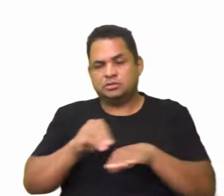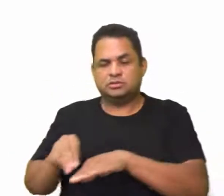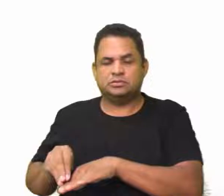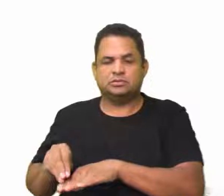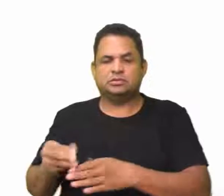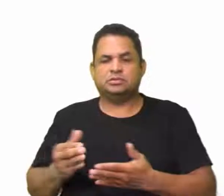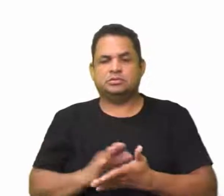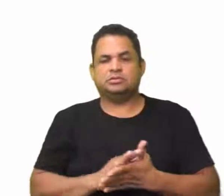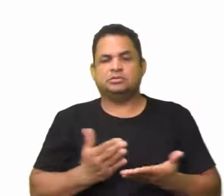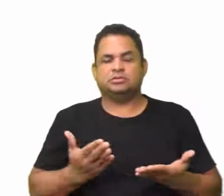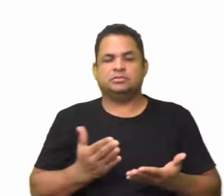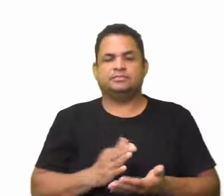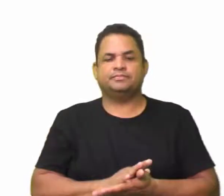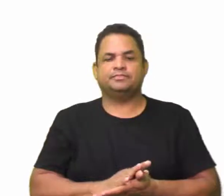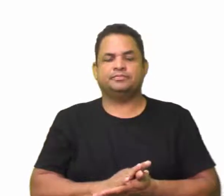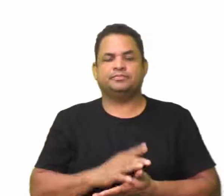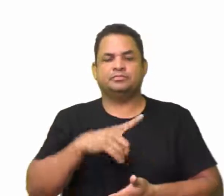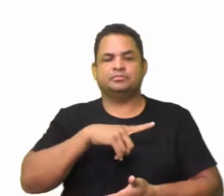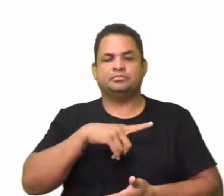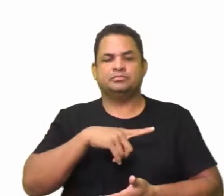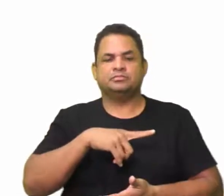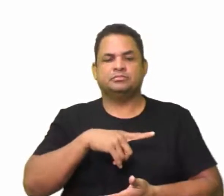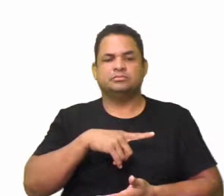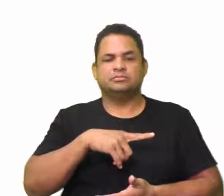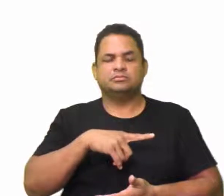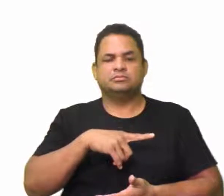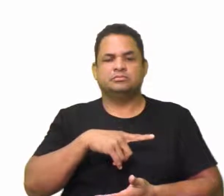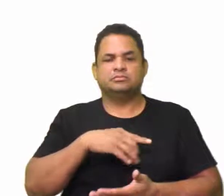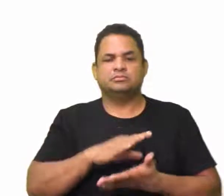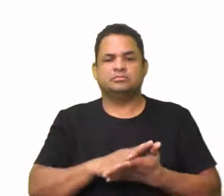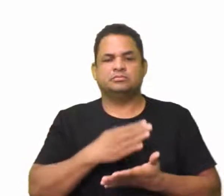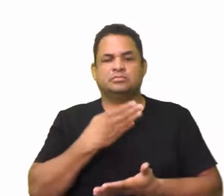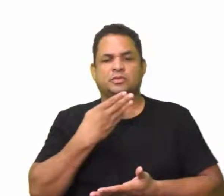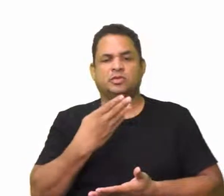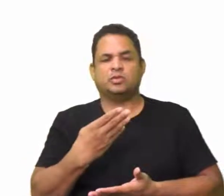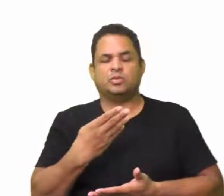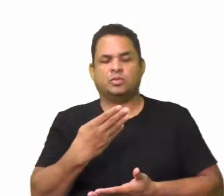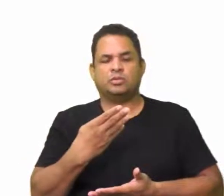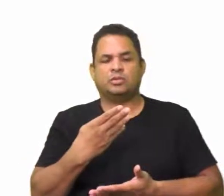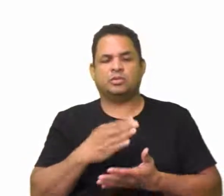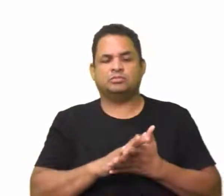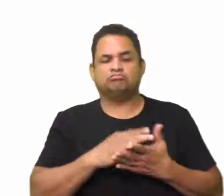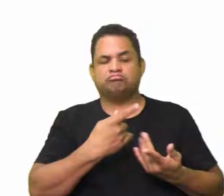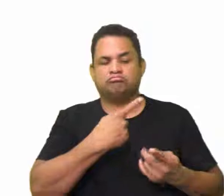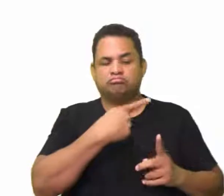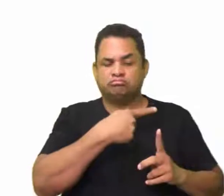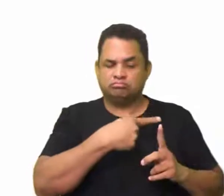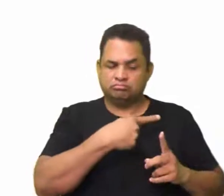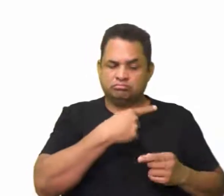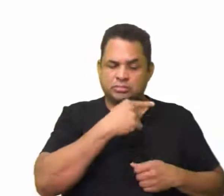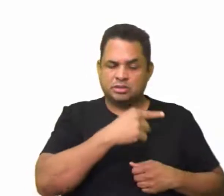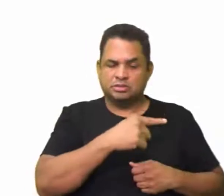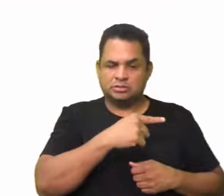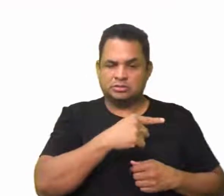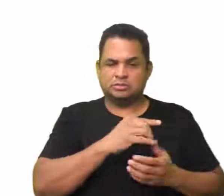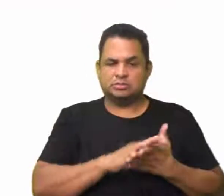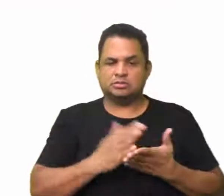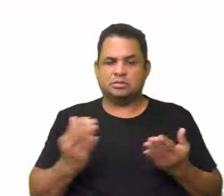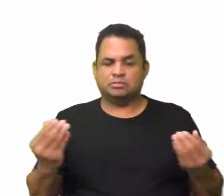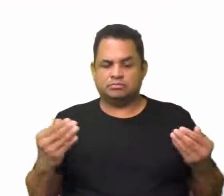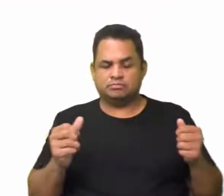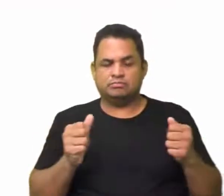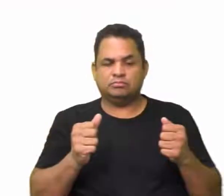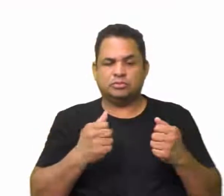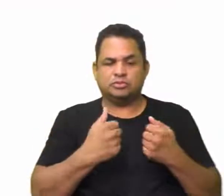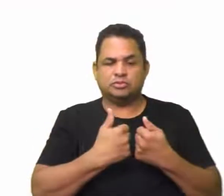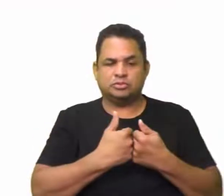lembra? Então, se eu tenho aqui, ó, 4 cargas negativas e aproxima do outro, o que eu vou ter? Eu vou ter